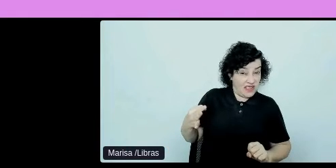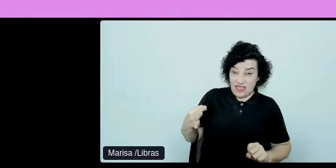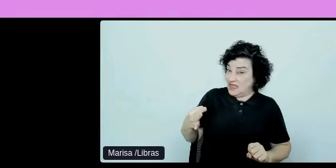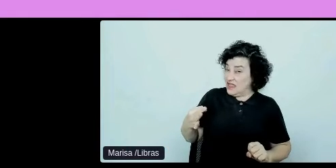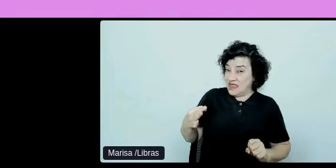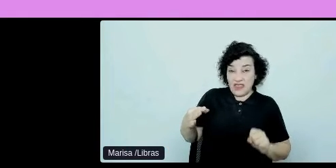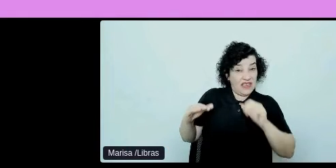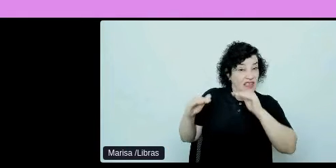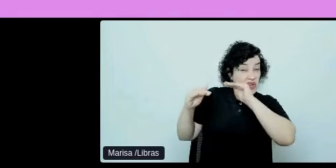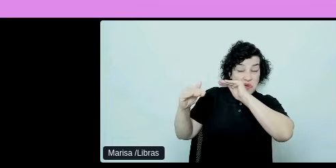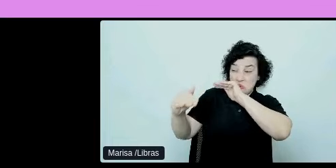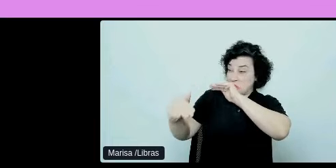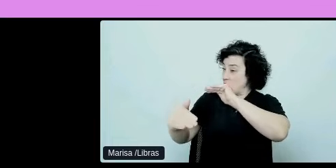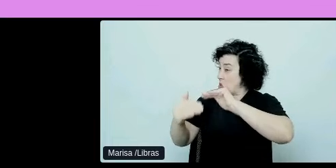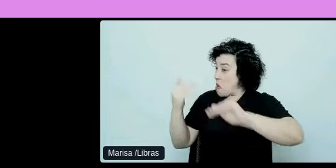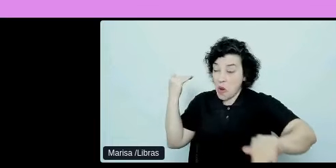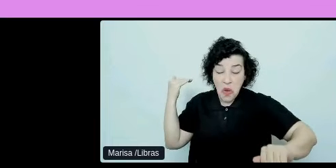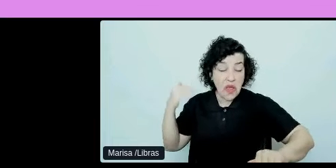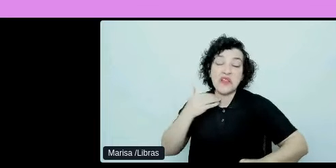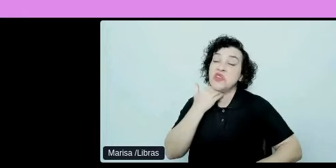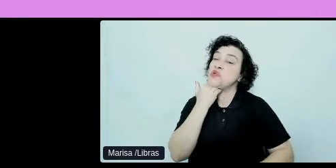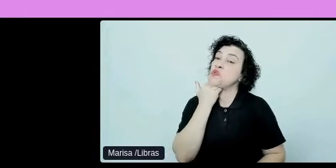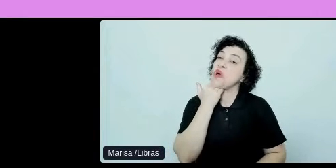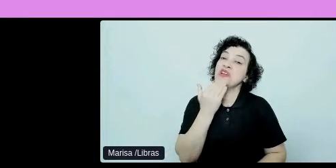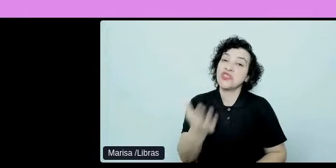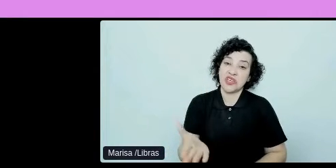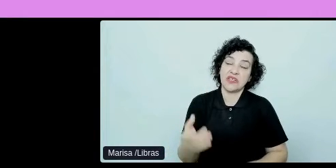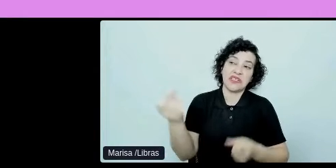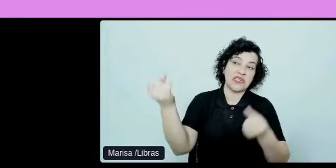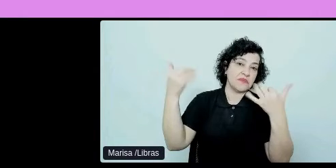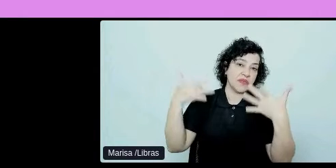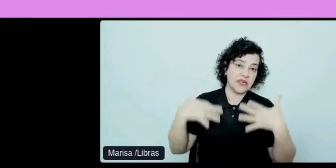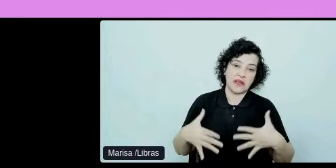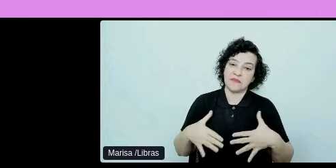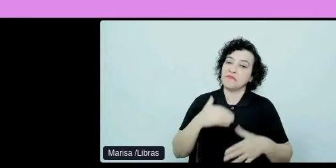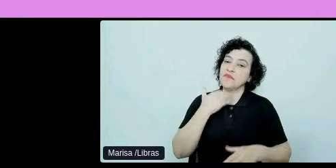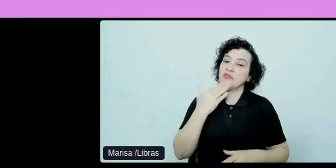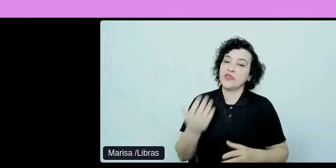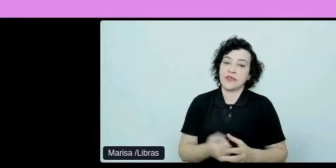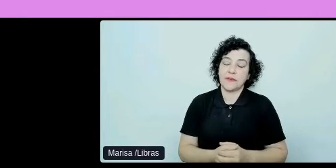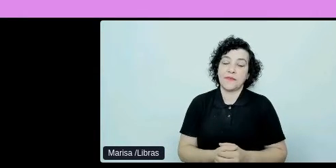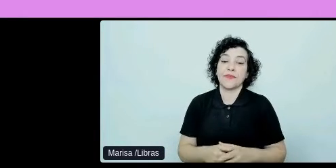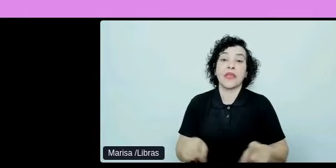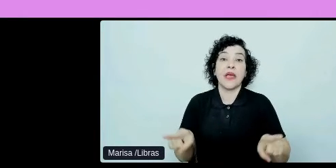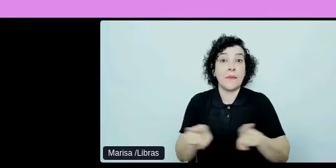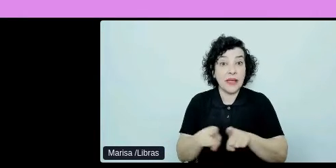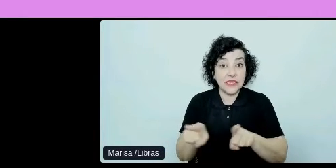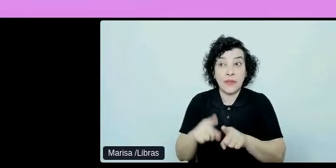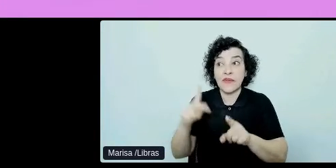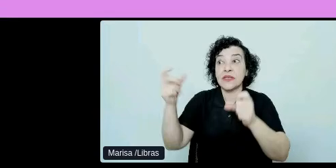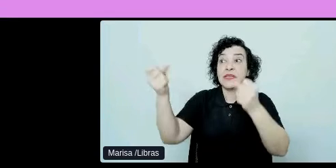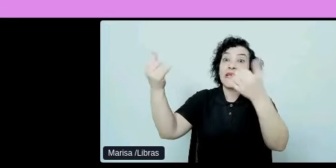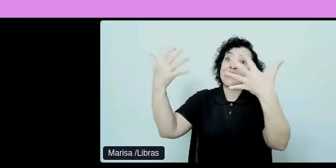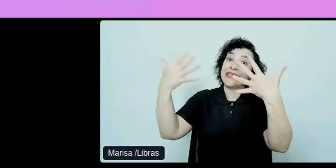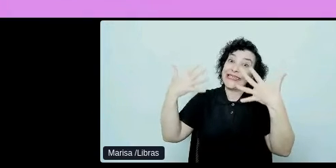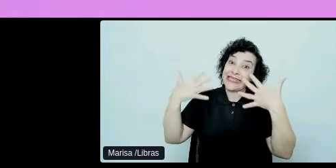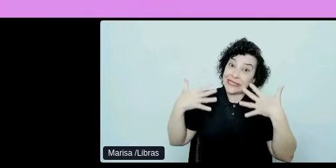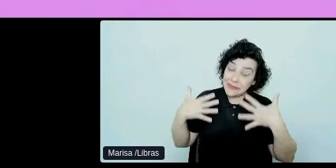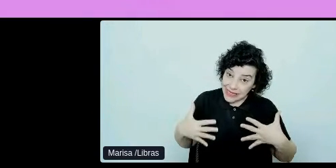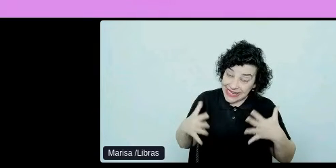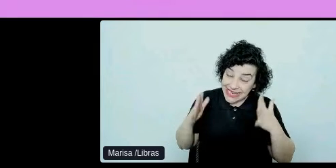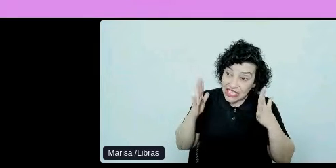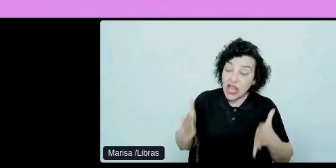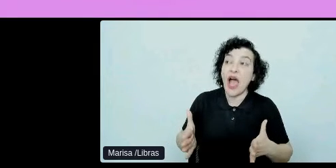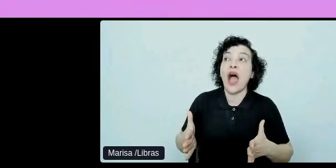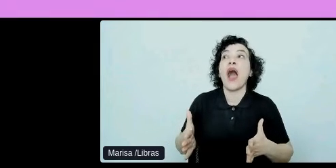que aquilo é errado, você nunca vai conseguir me convencer do contrário. Mas também, na hora que você me convencer, depois você não vai conseguir mudar a minha